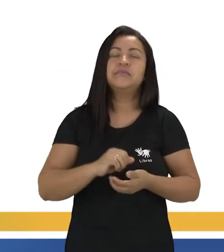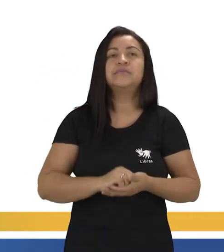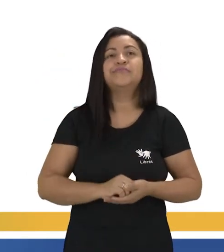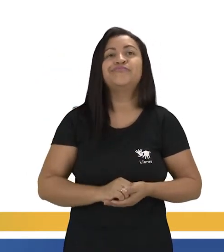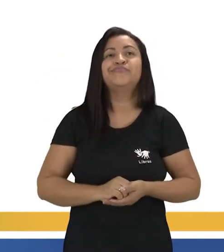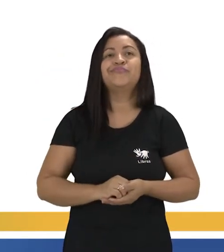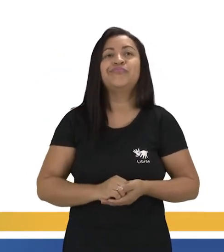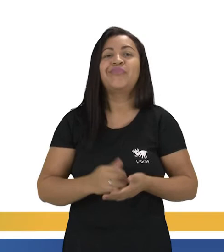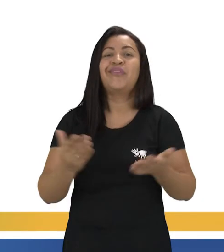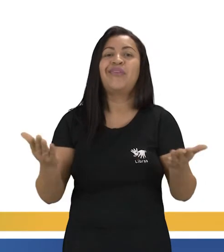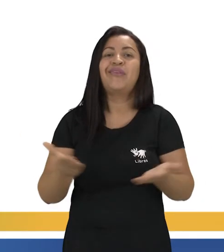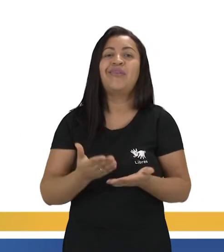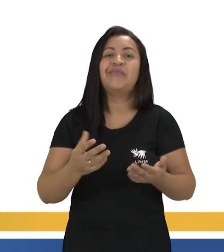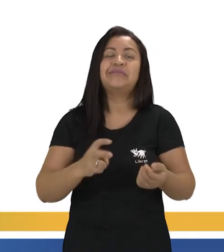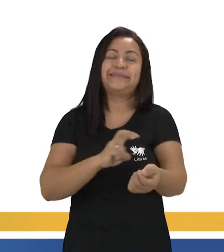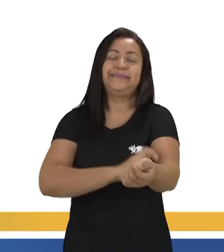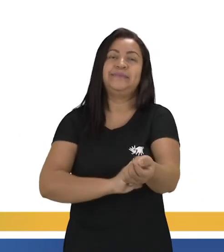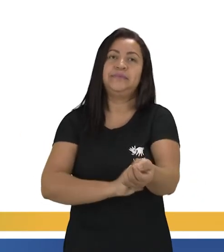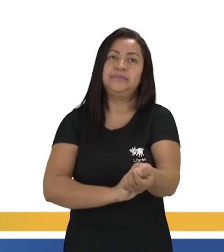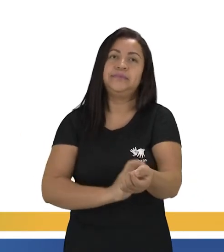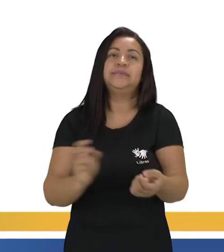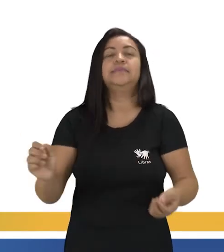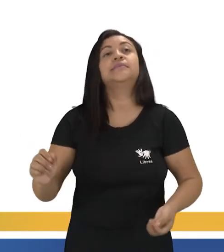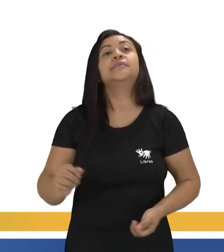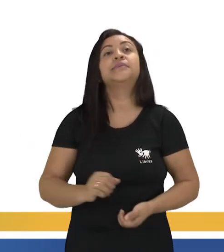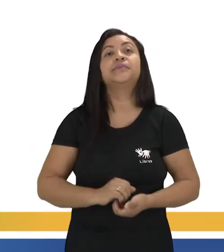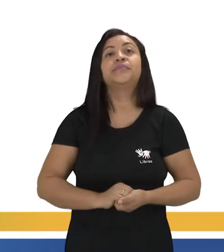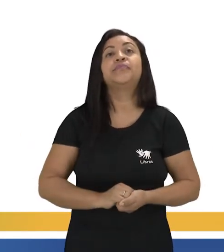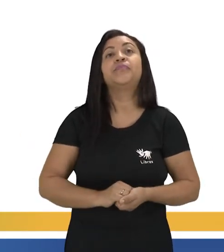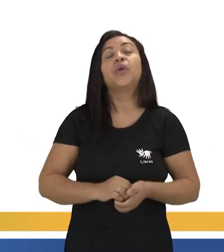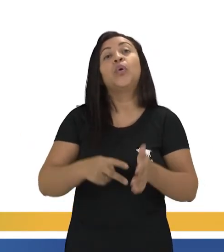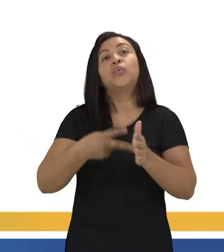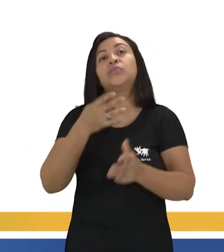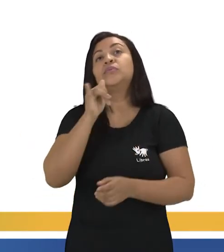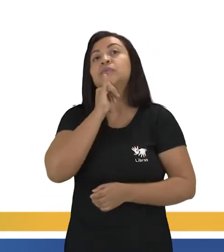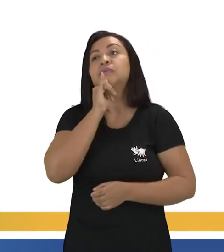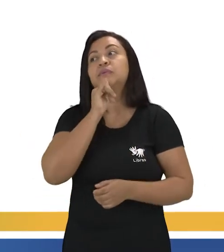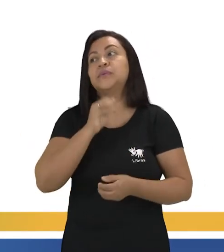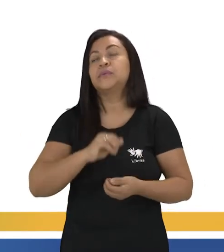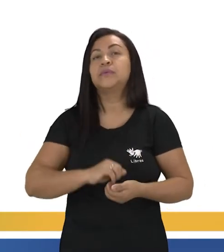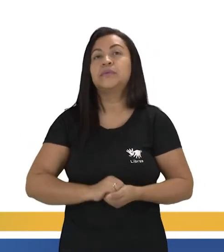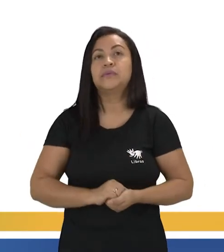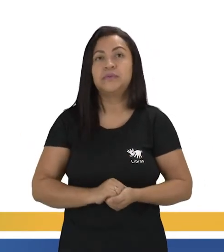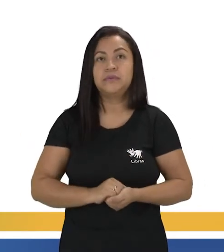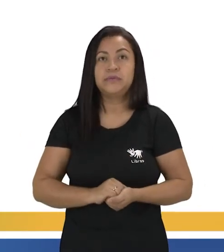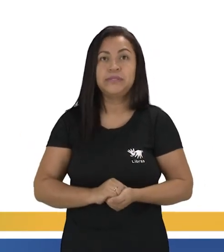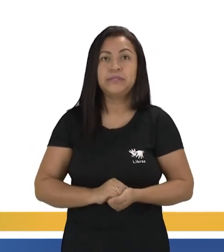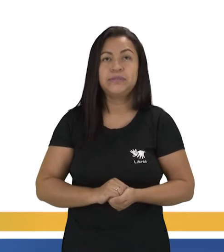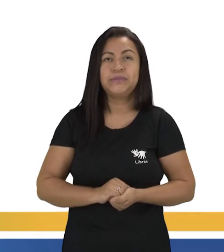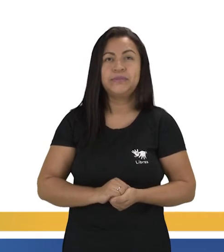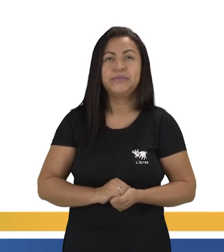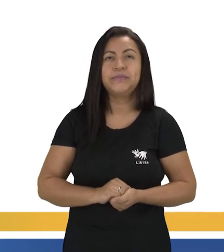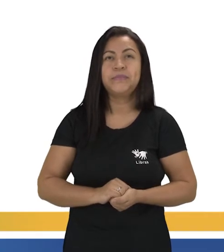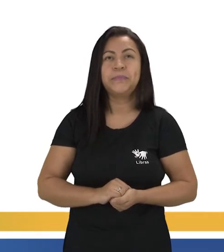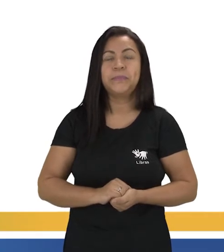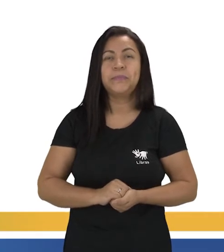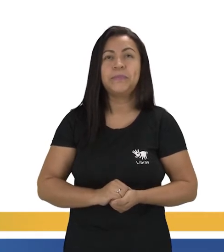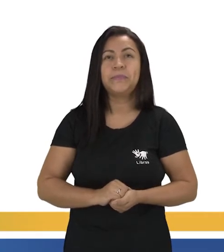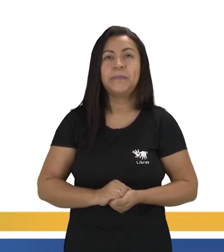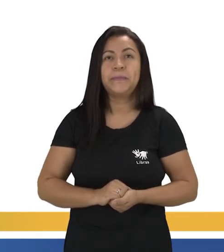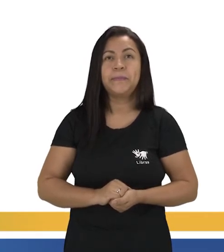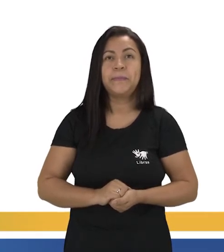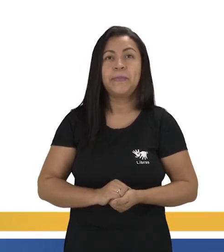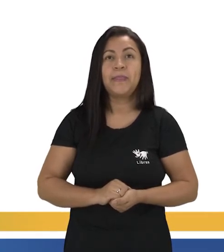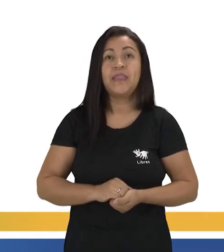Eu não estaria estressado. E o segundo exemplo. If you had done the dishes.